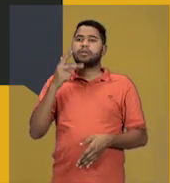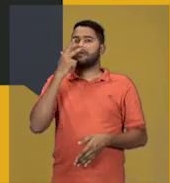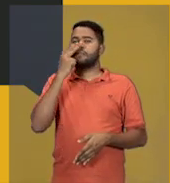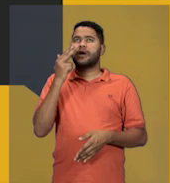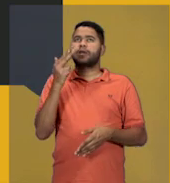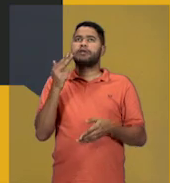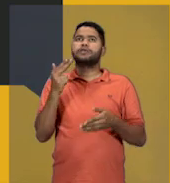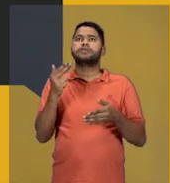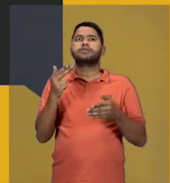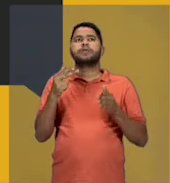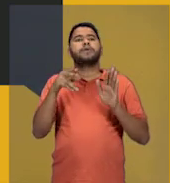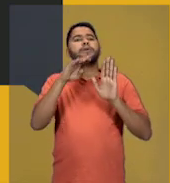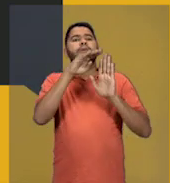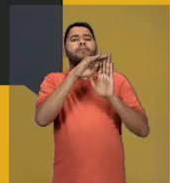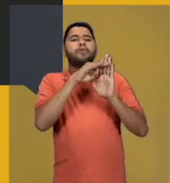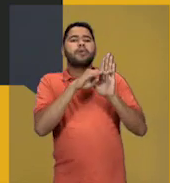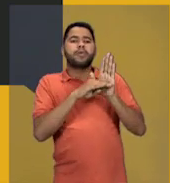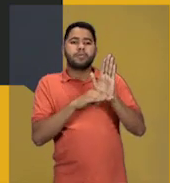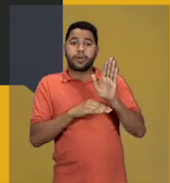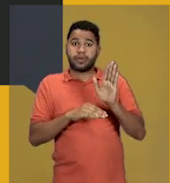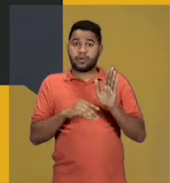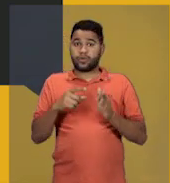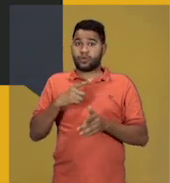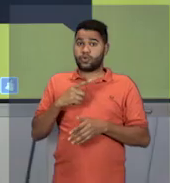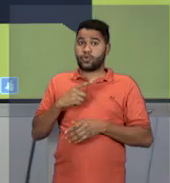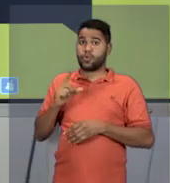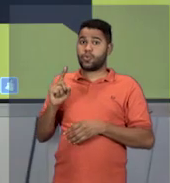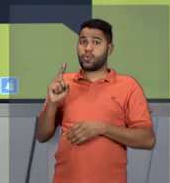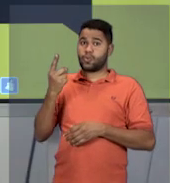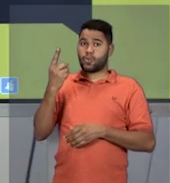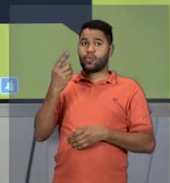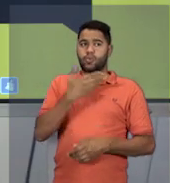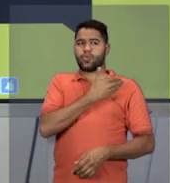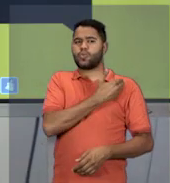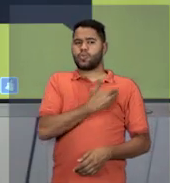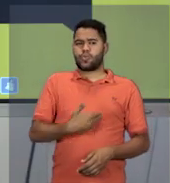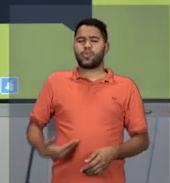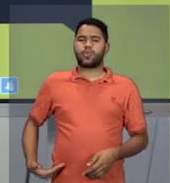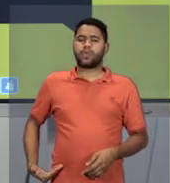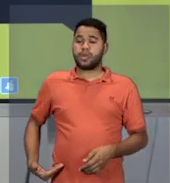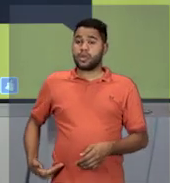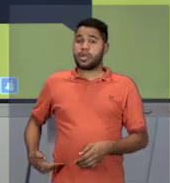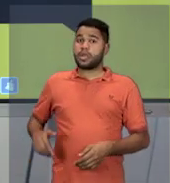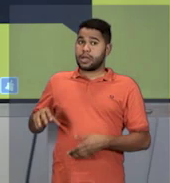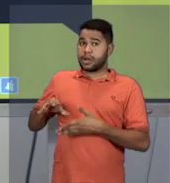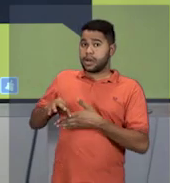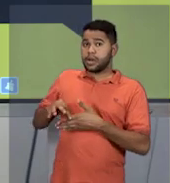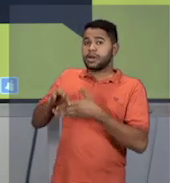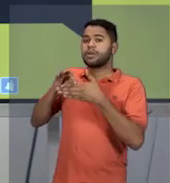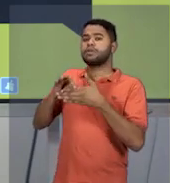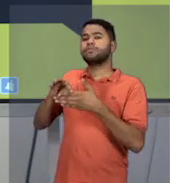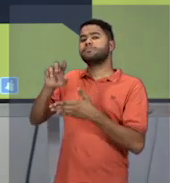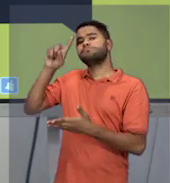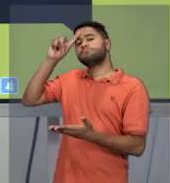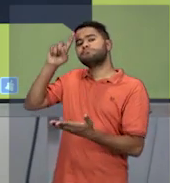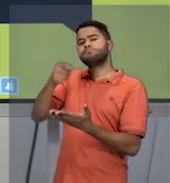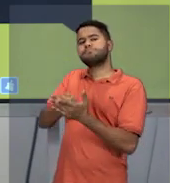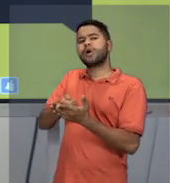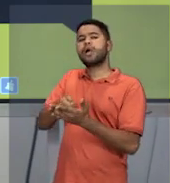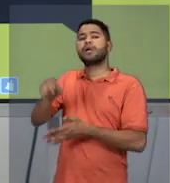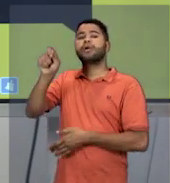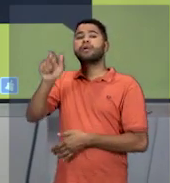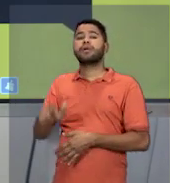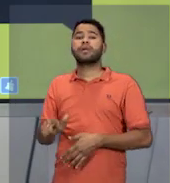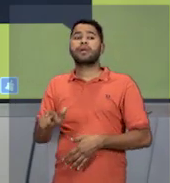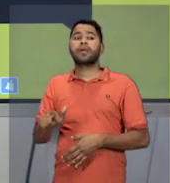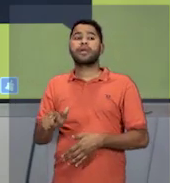sistema em que você tinha um líder, e esse líder determinava quem